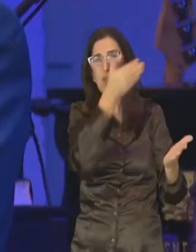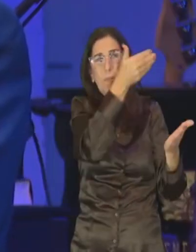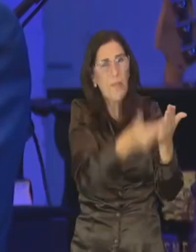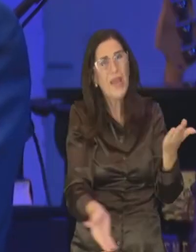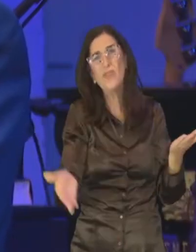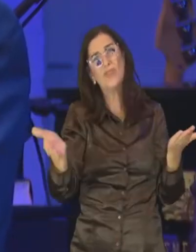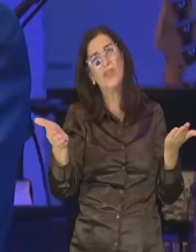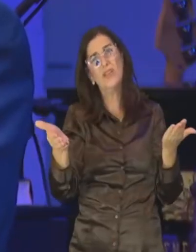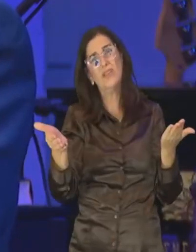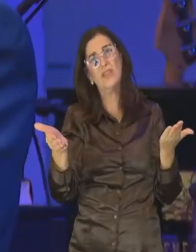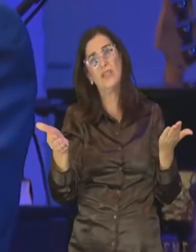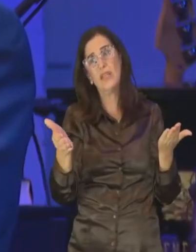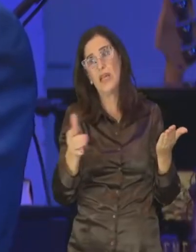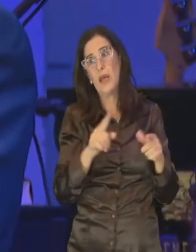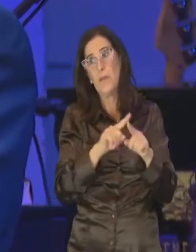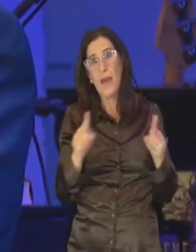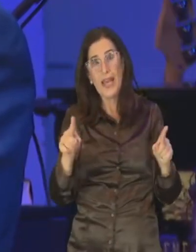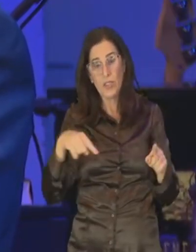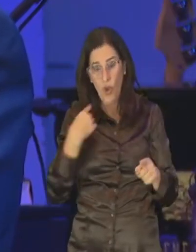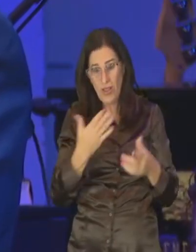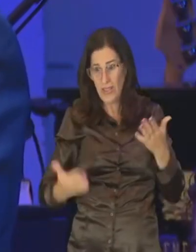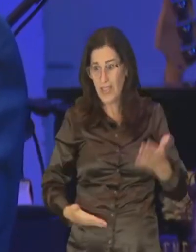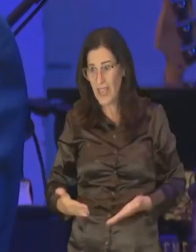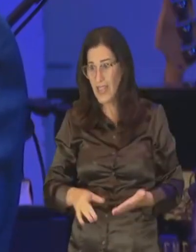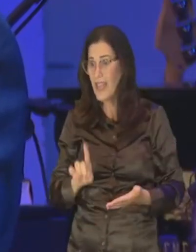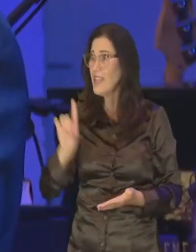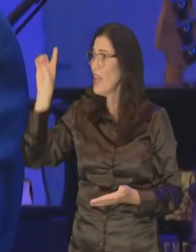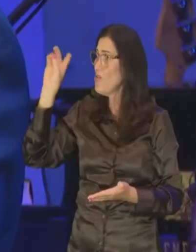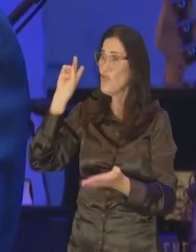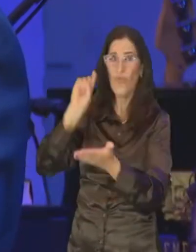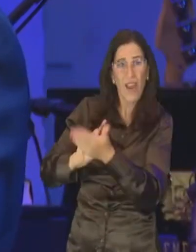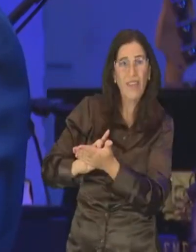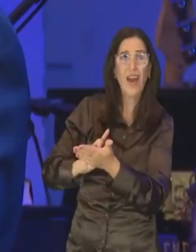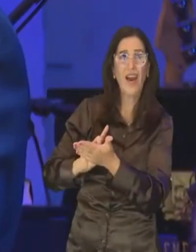perdidos, mas nós que servimos ao Deus verdadeiro,